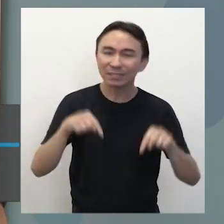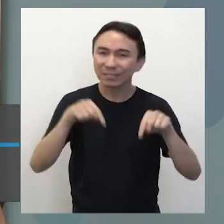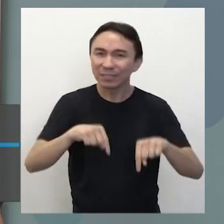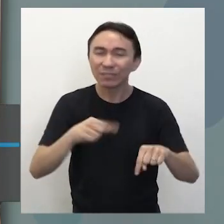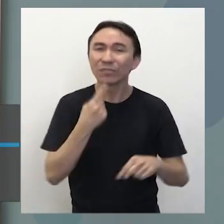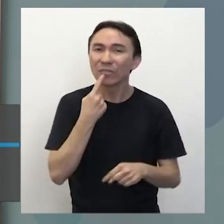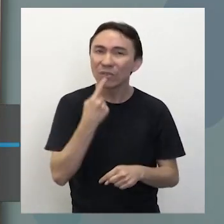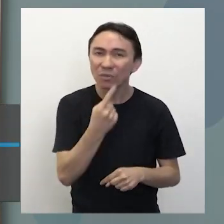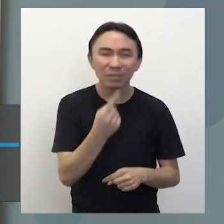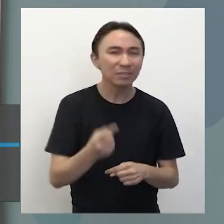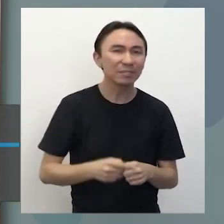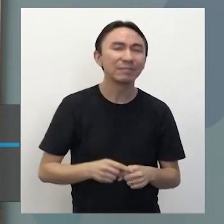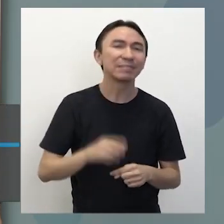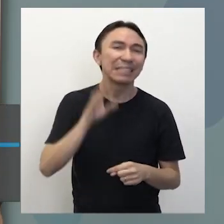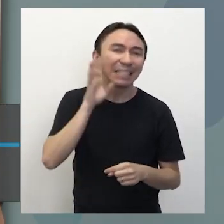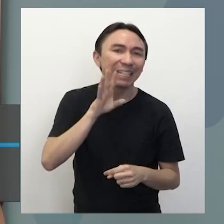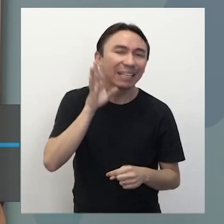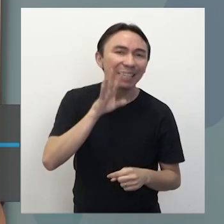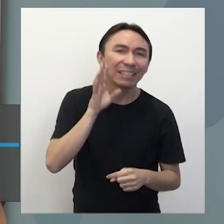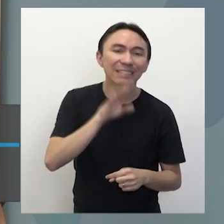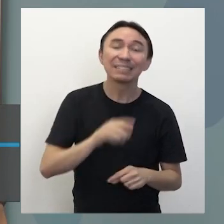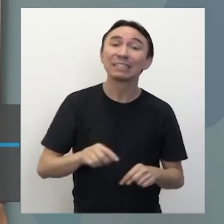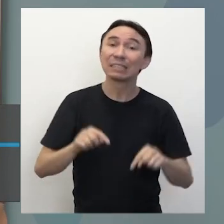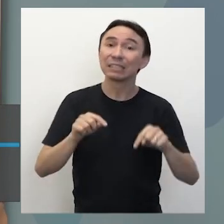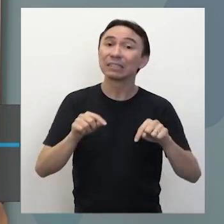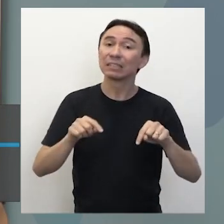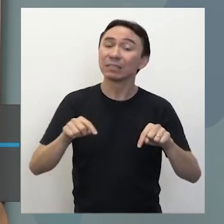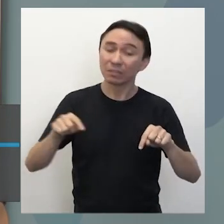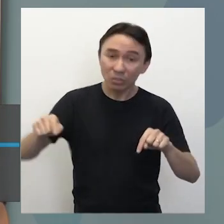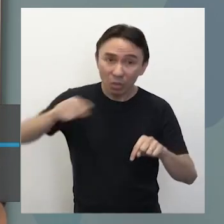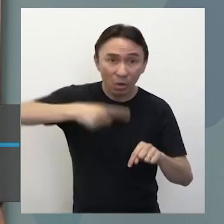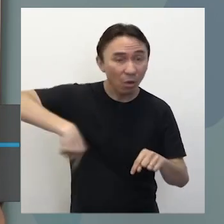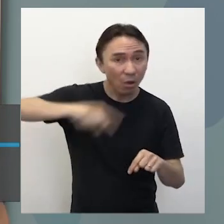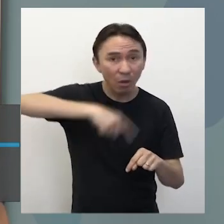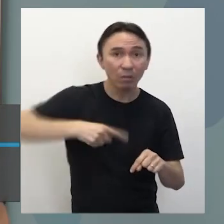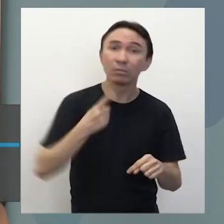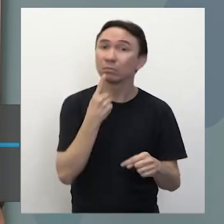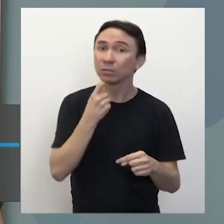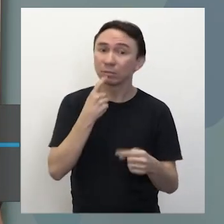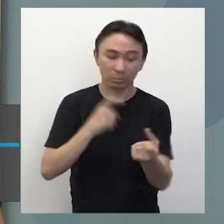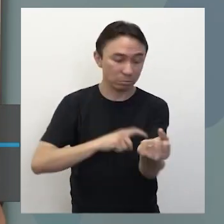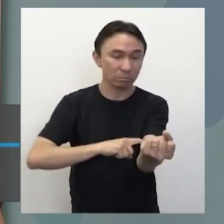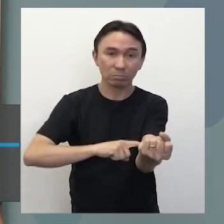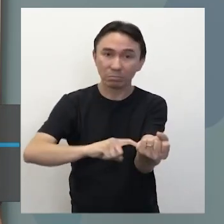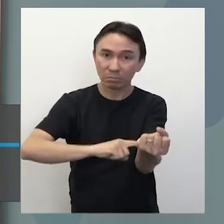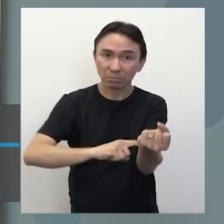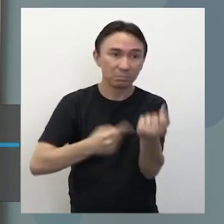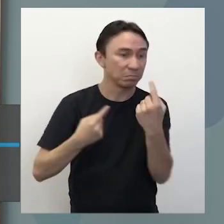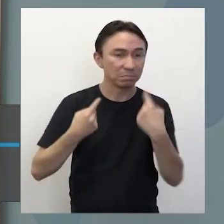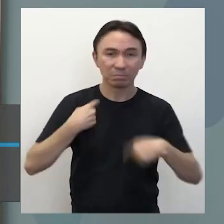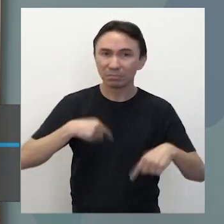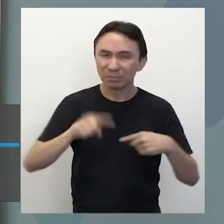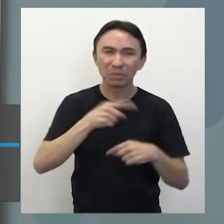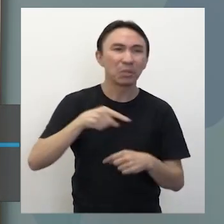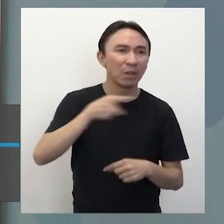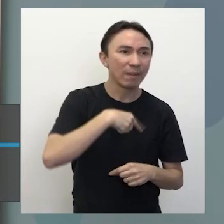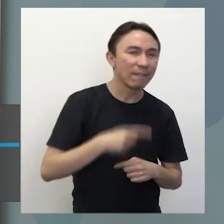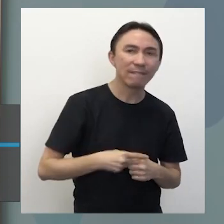bacana, além das outras tantas. Está no nosso sangue brasileiro, né? Improvisar, né?